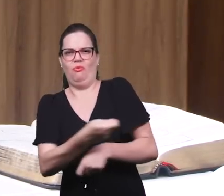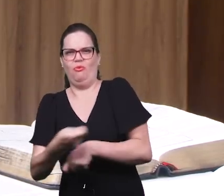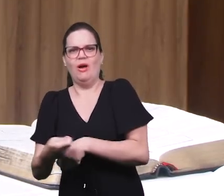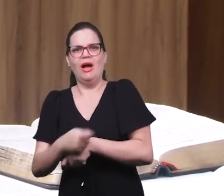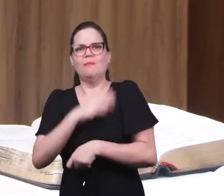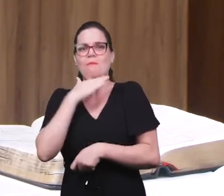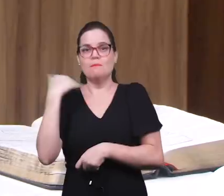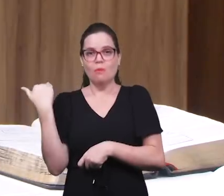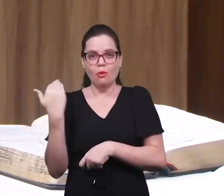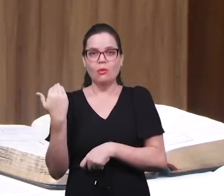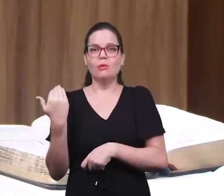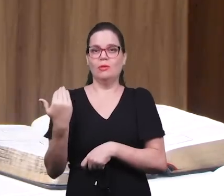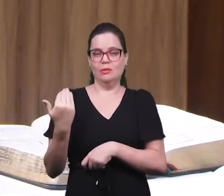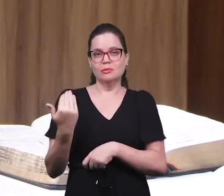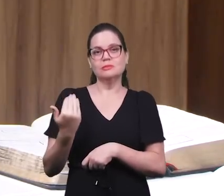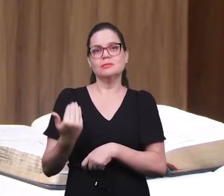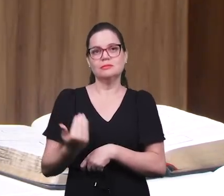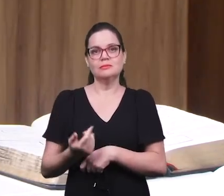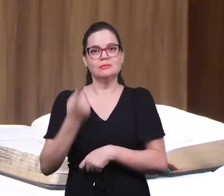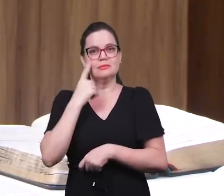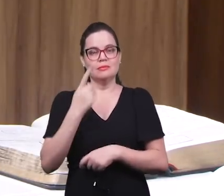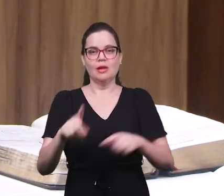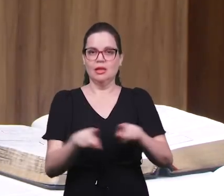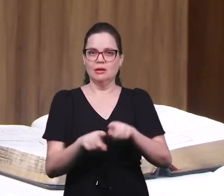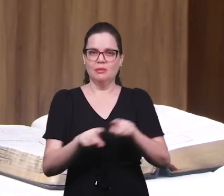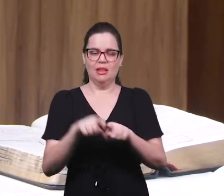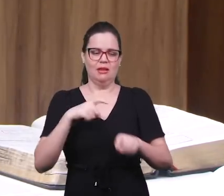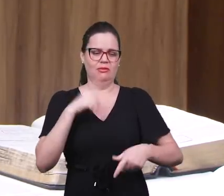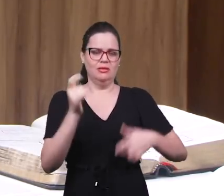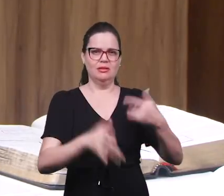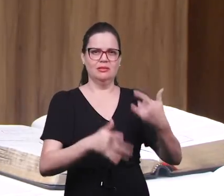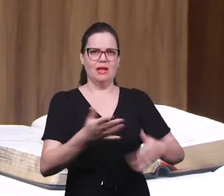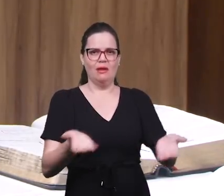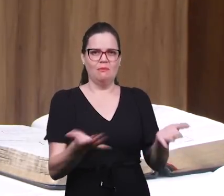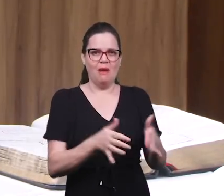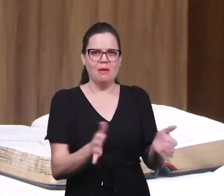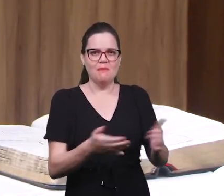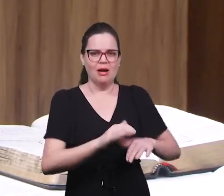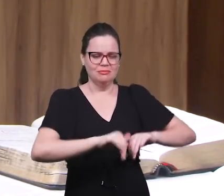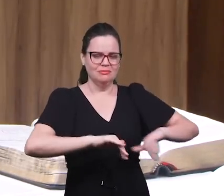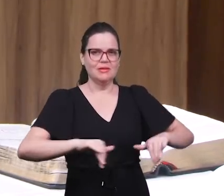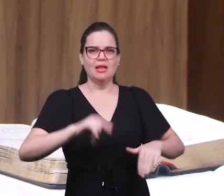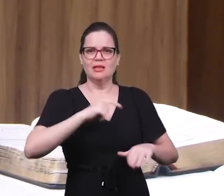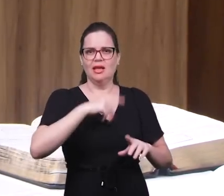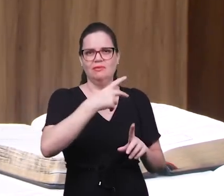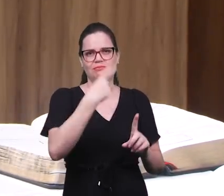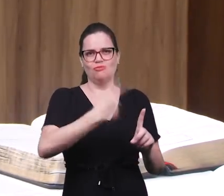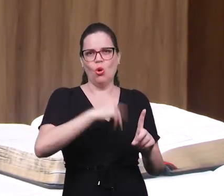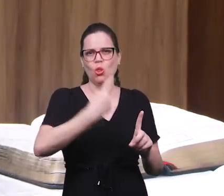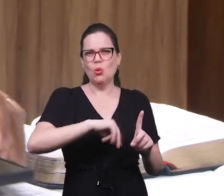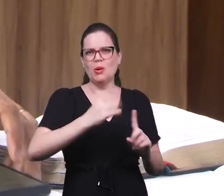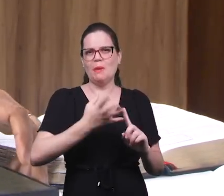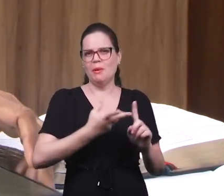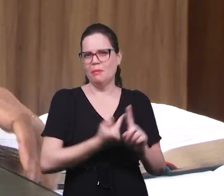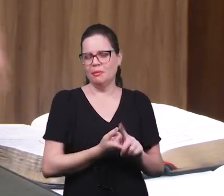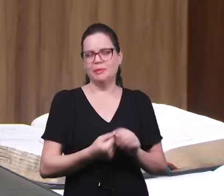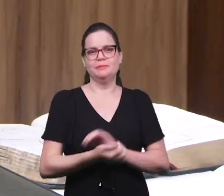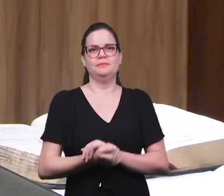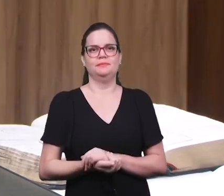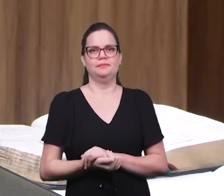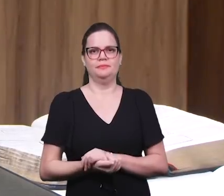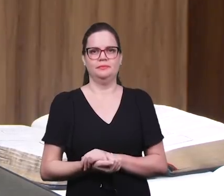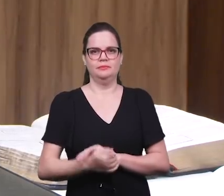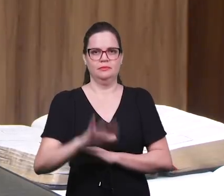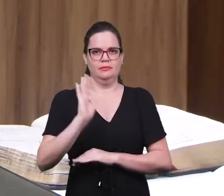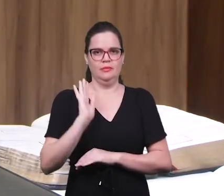em montanhas, jogavam nos montanhas cristãos, enterravam tudo ali. Então, há diversas formas de tortura de cristão. Aí tem o Sétimo Severo, já